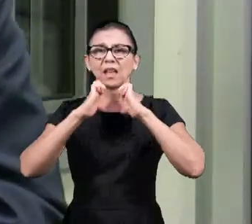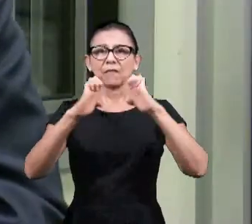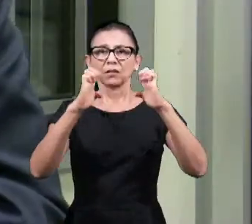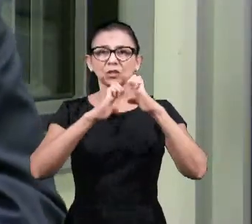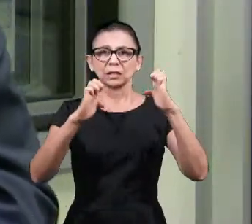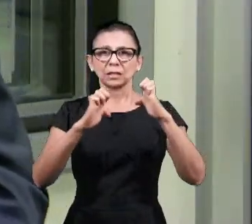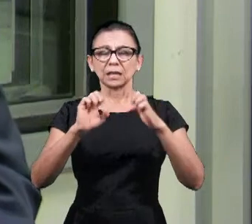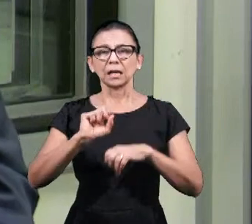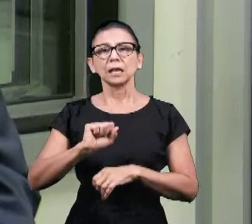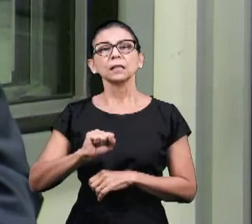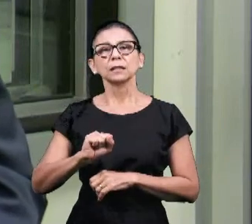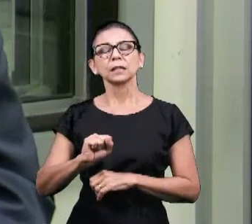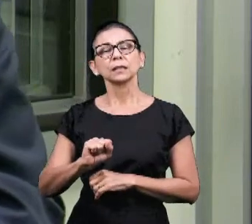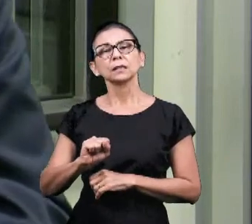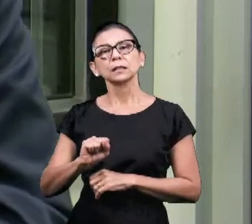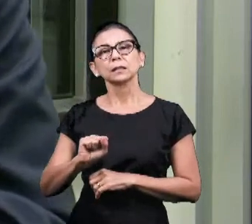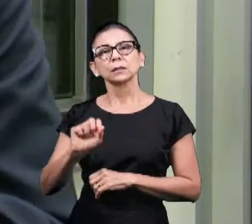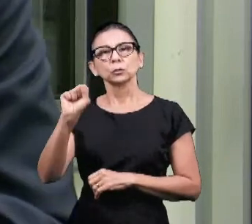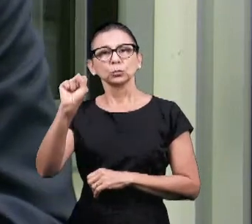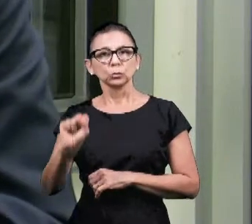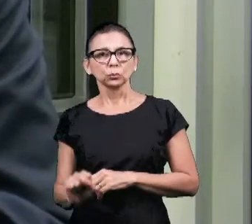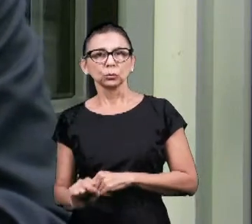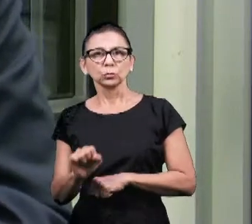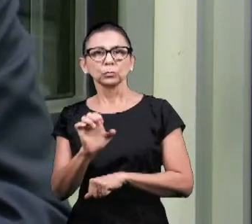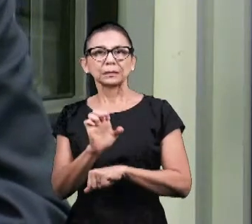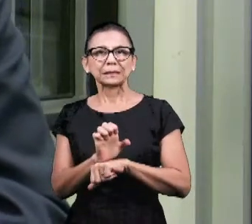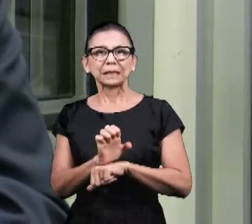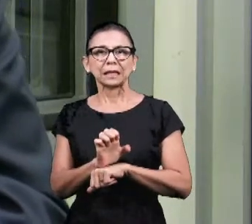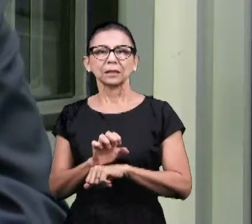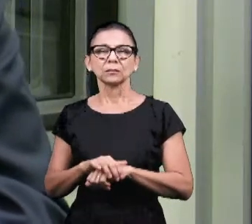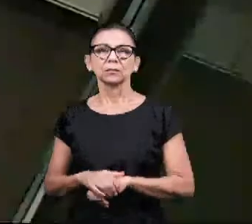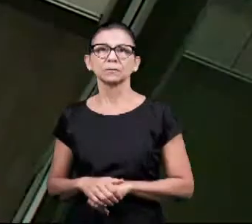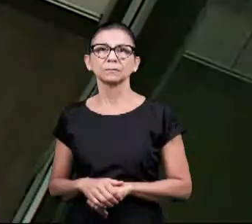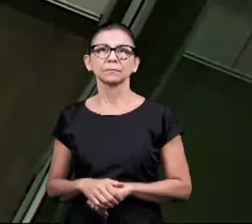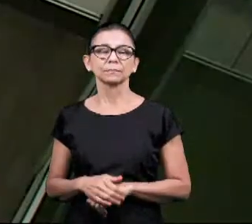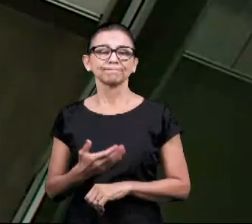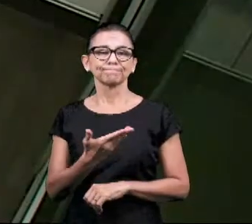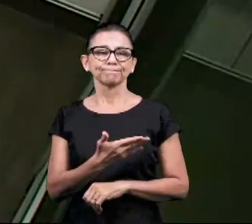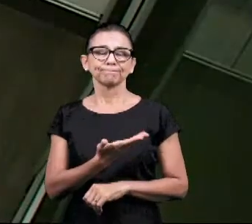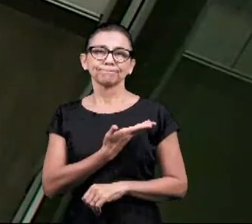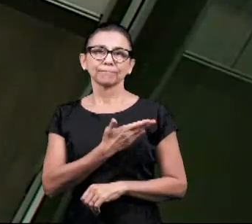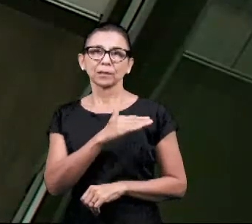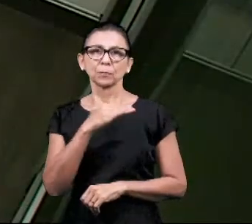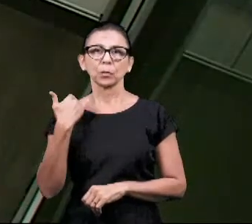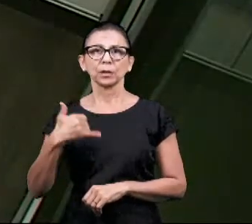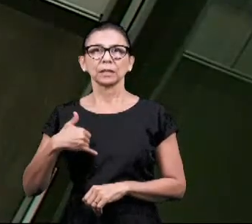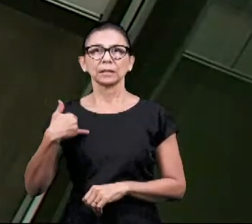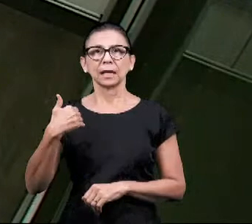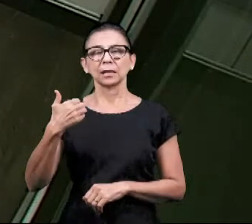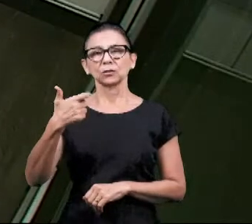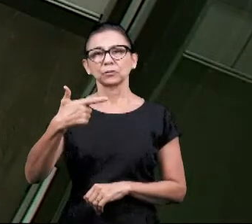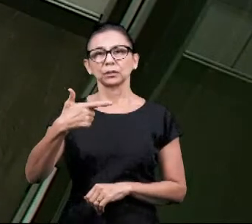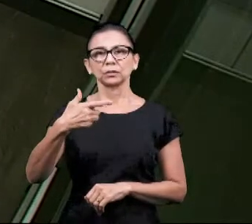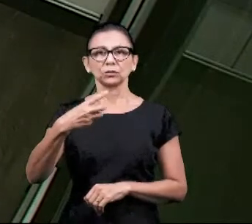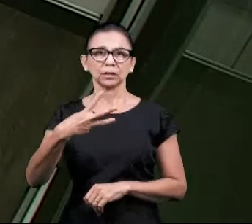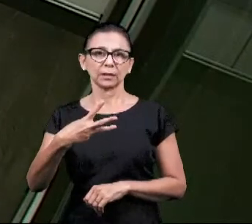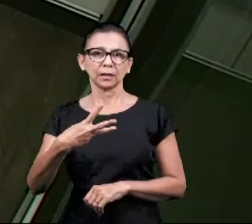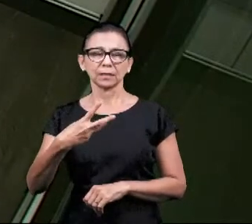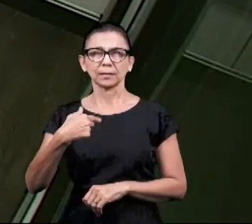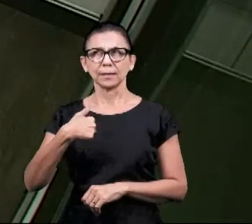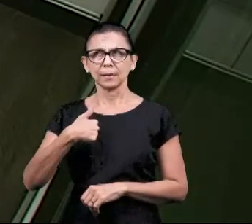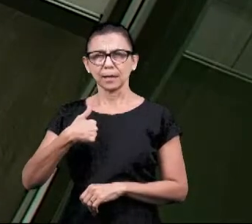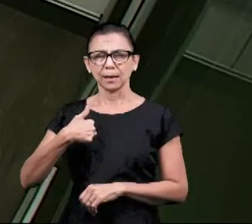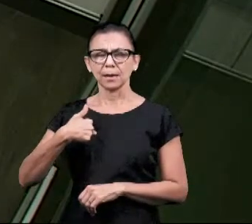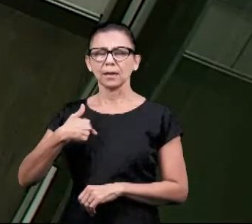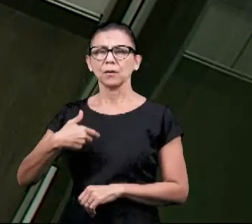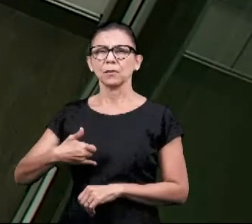dele, para o sul do estado. Ele faleceu com quantos anos, o senhor falou? Ele tinha 23 anos. 23 anos, né? Eu tinha 22 nessa época. Mas isso aí, então, o senhor